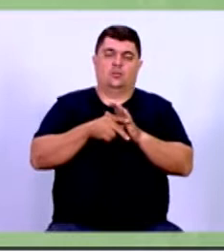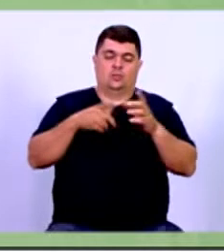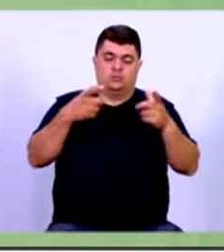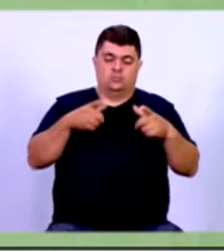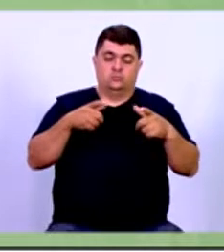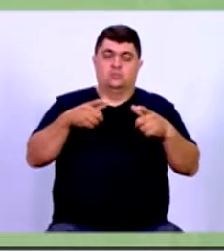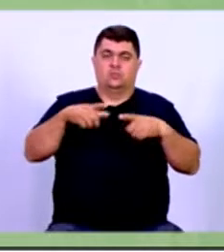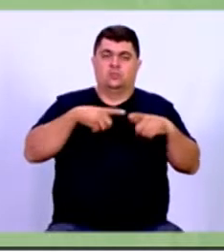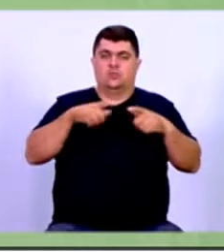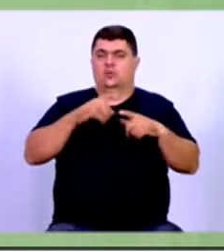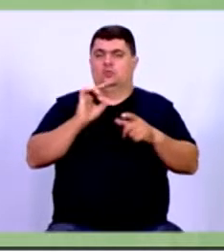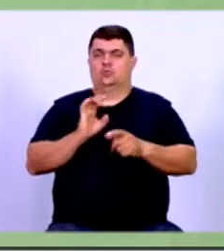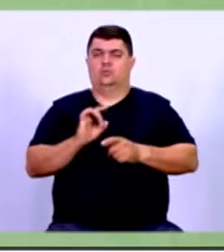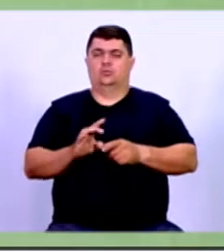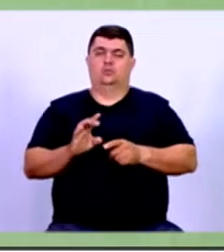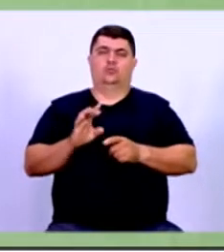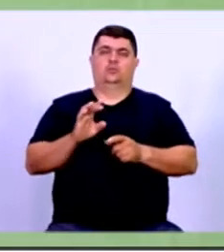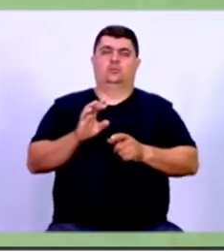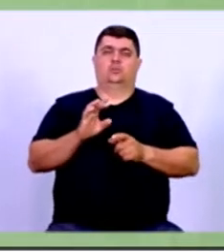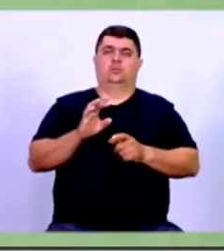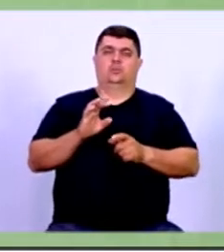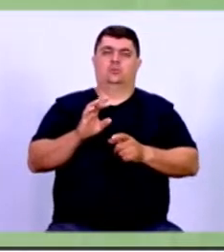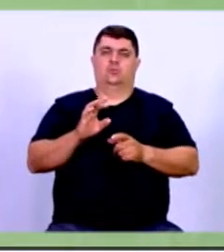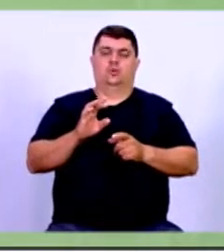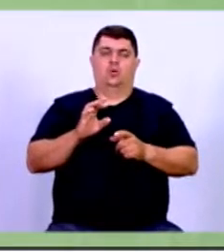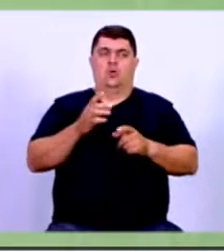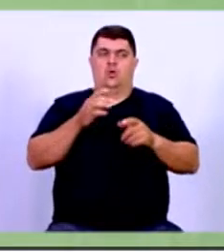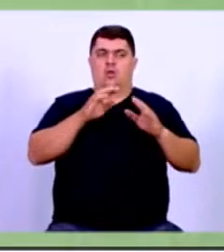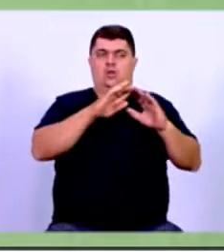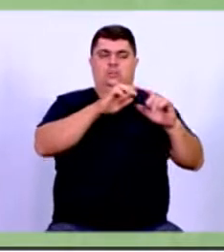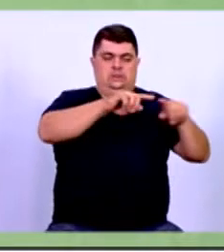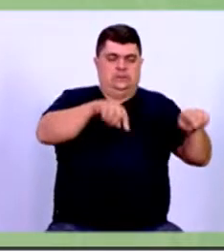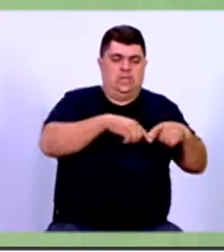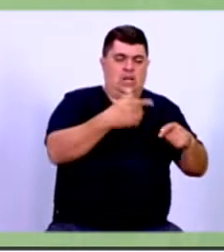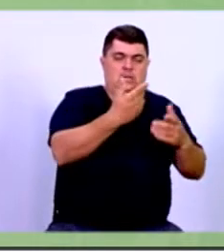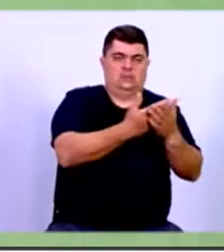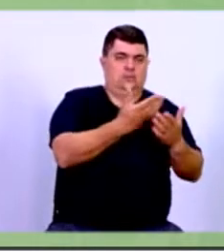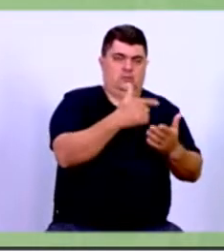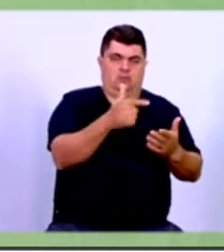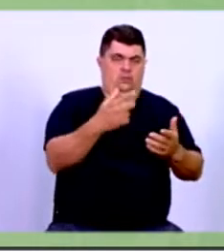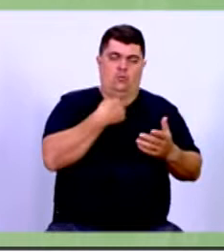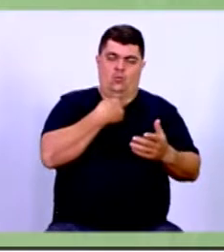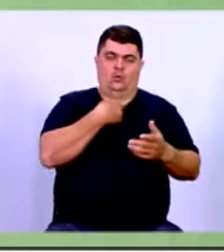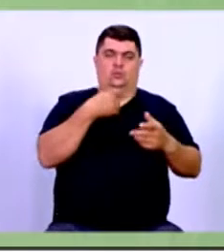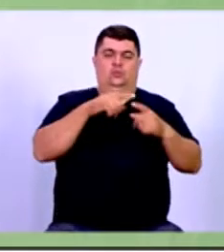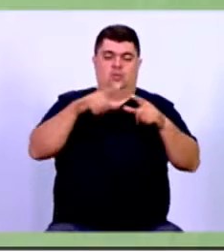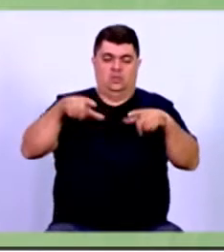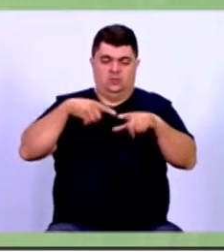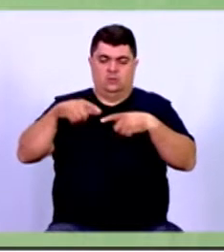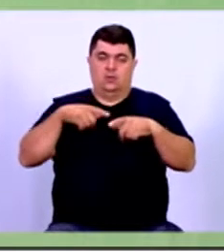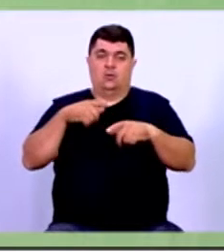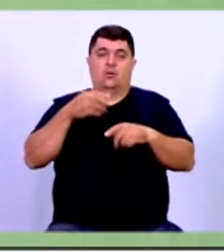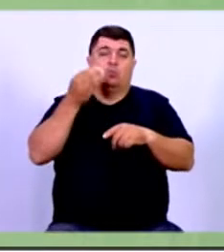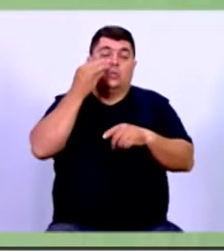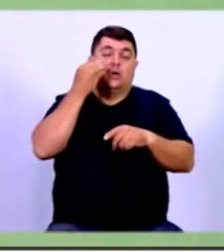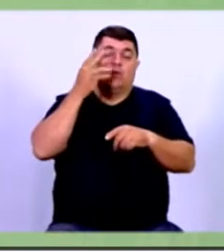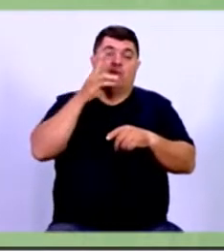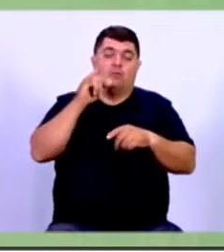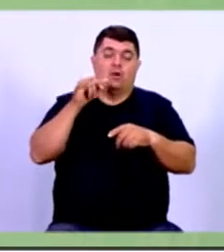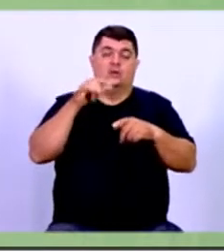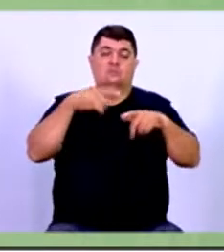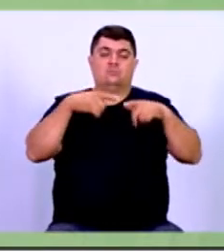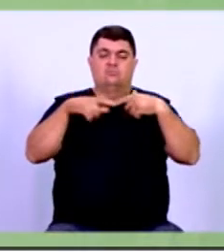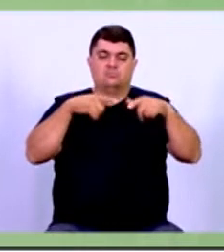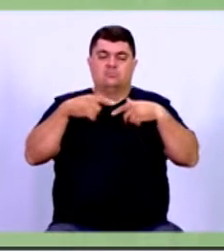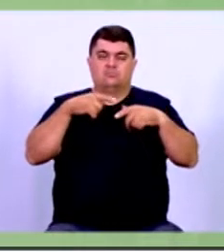não é uma ação que é feita na instituição. Tem que ser feita no ambiente de trabalho. E ele visa a preparação para o trabalho